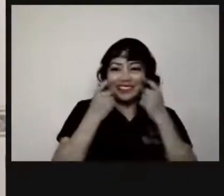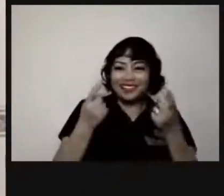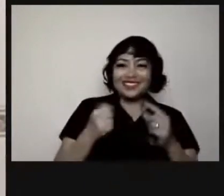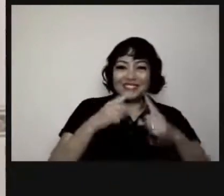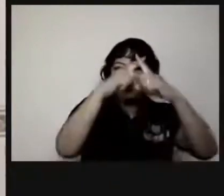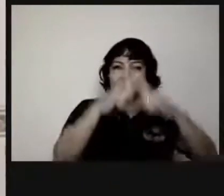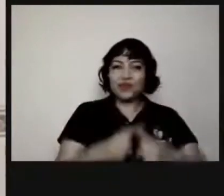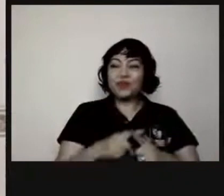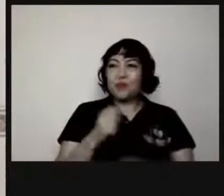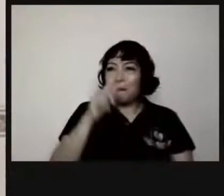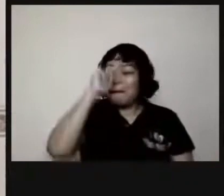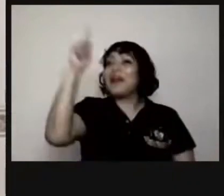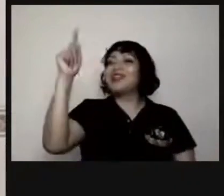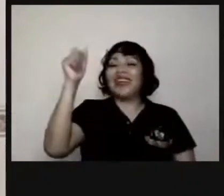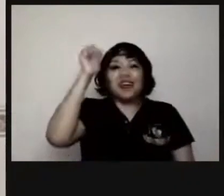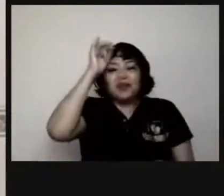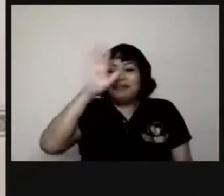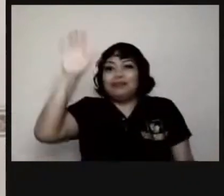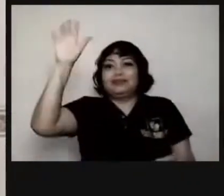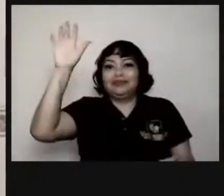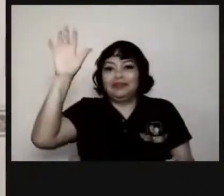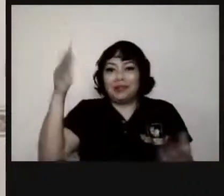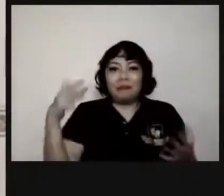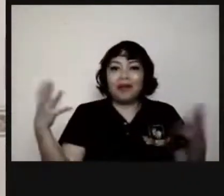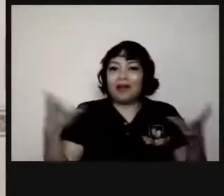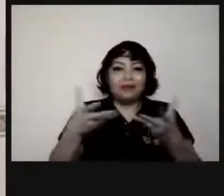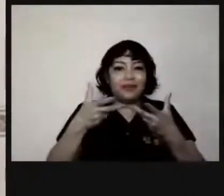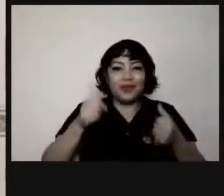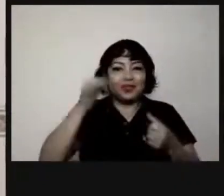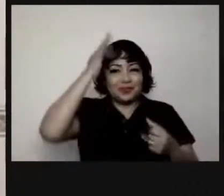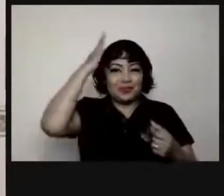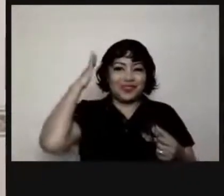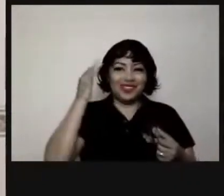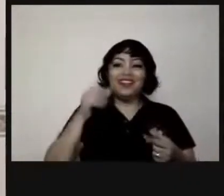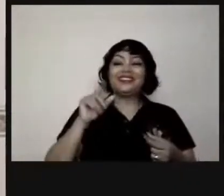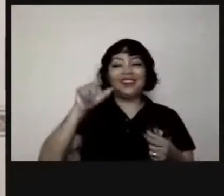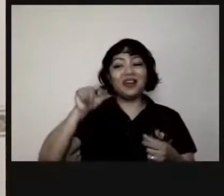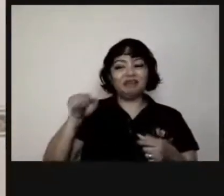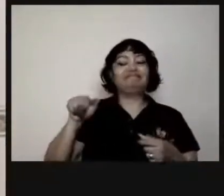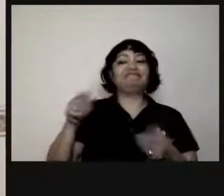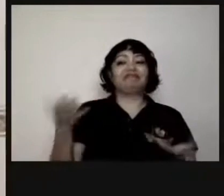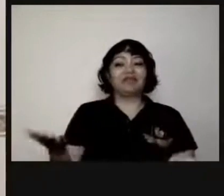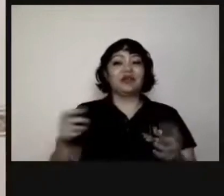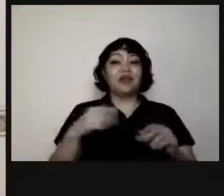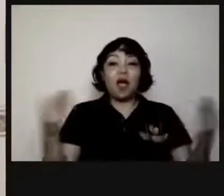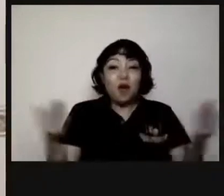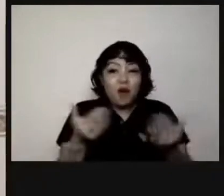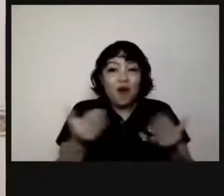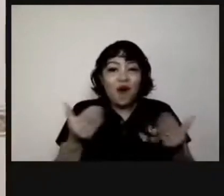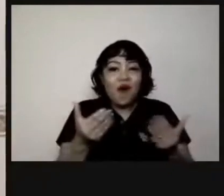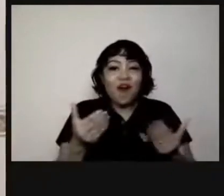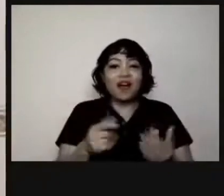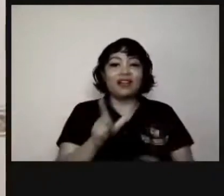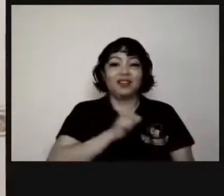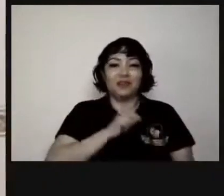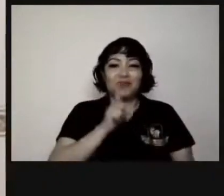uma ideia brilhante do Fernando, porque agora nós teremos, né, de acordo aí com as inscrições dos alunos